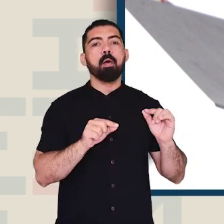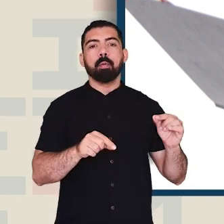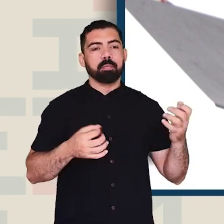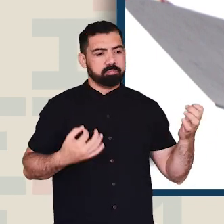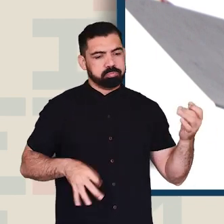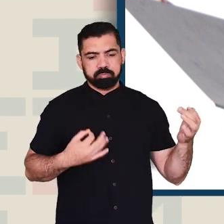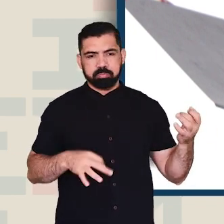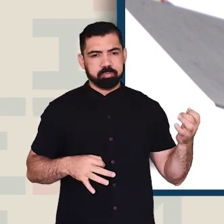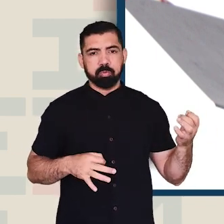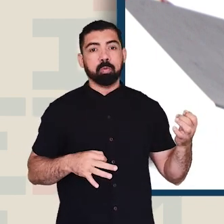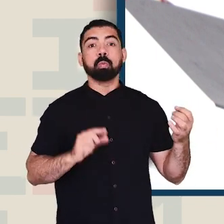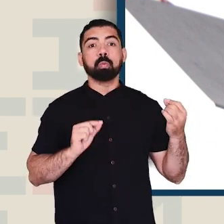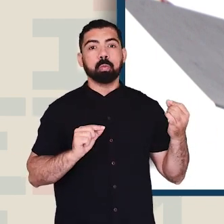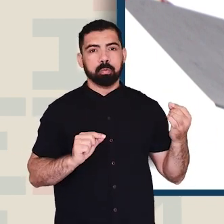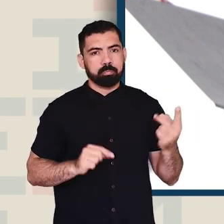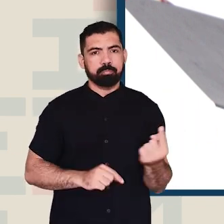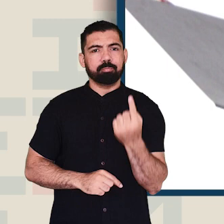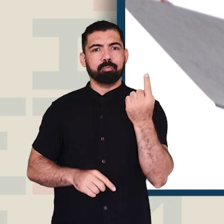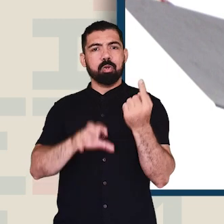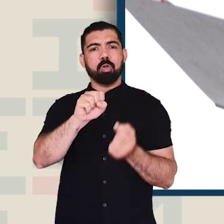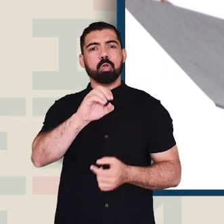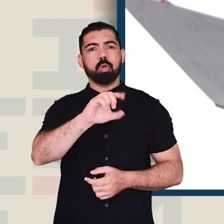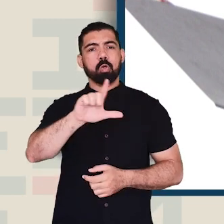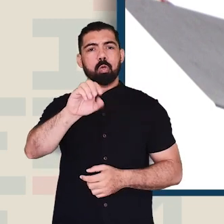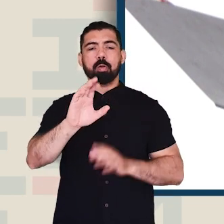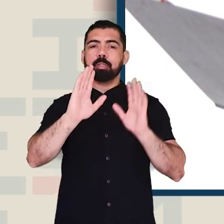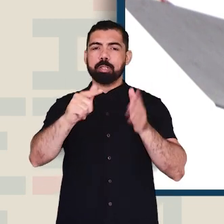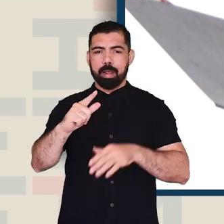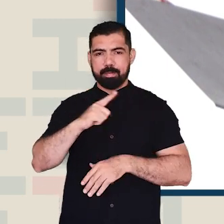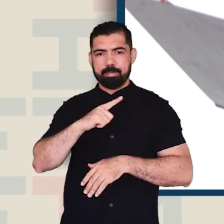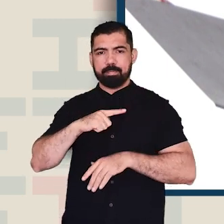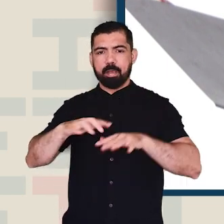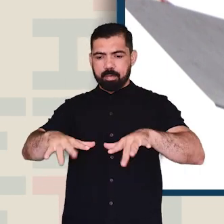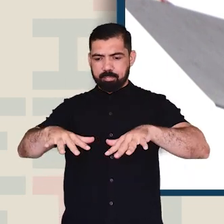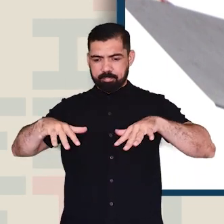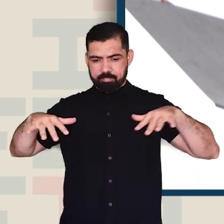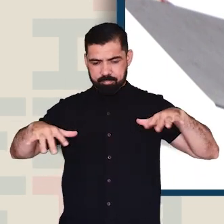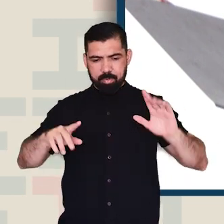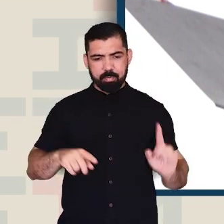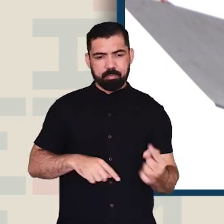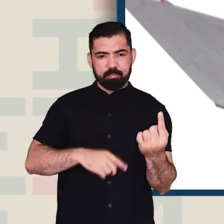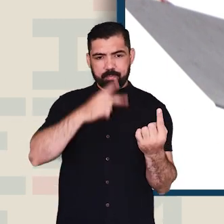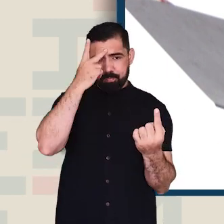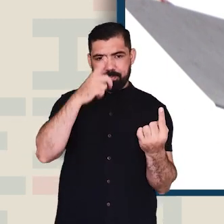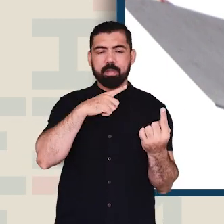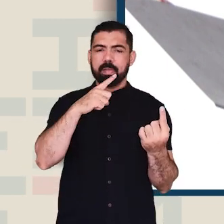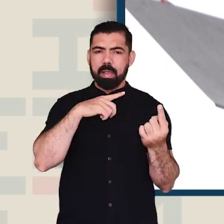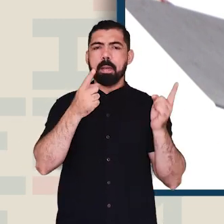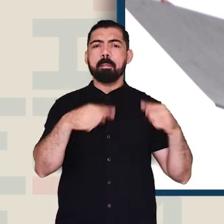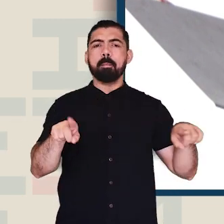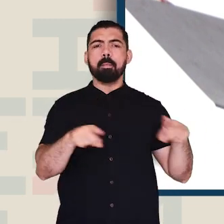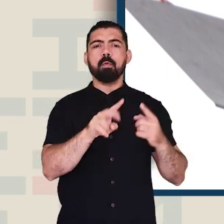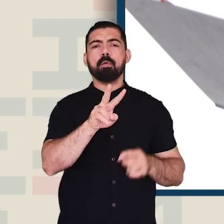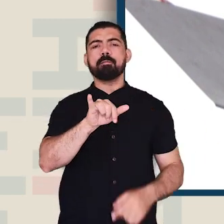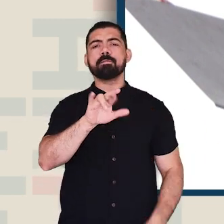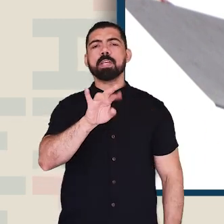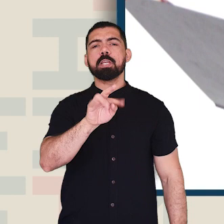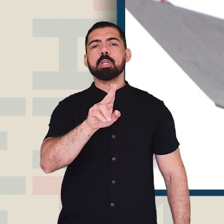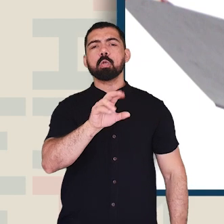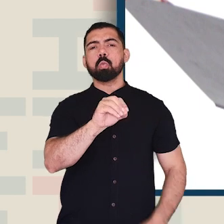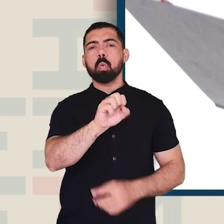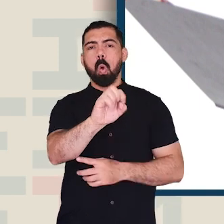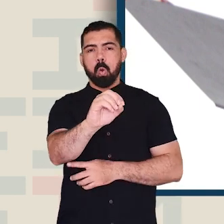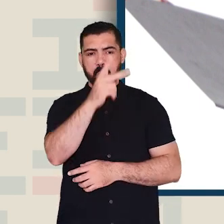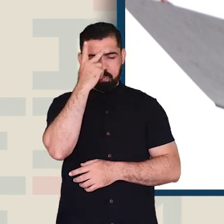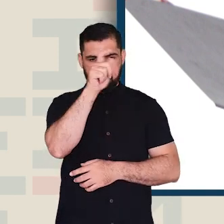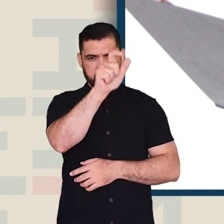existem concertos para orquestra e guitarra, né? Existem músicos virtuosos que trabalham com concertos